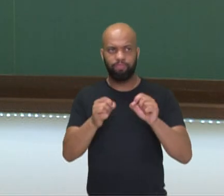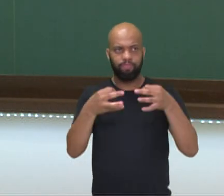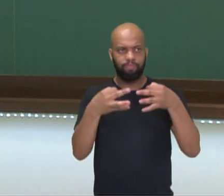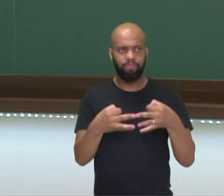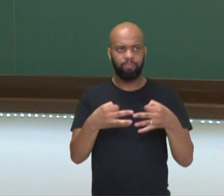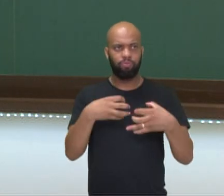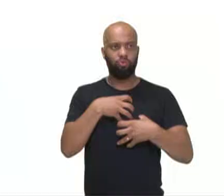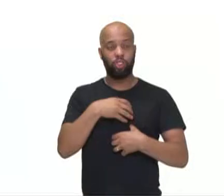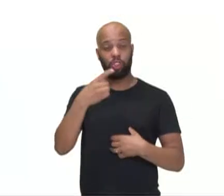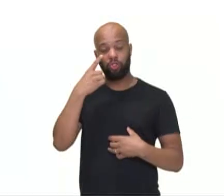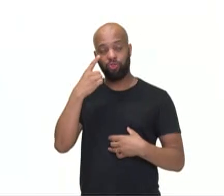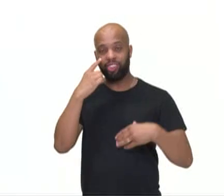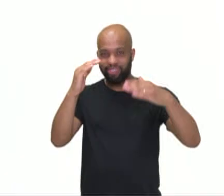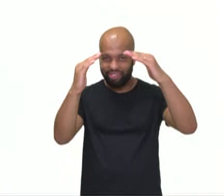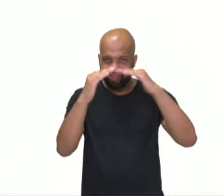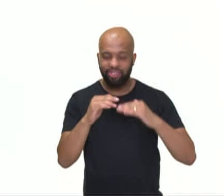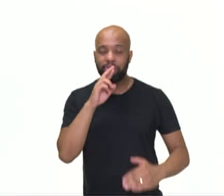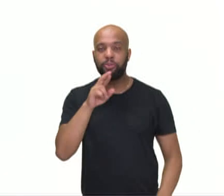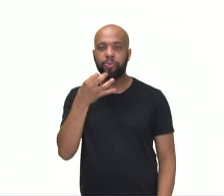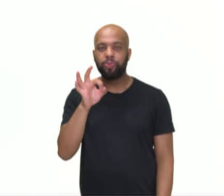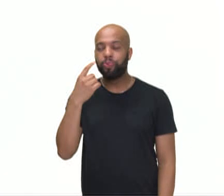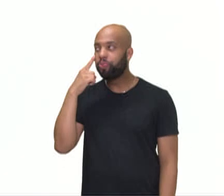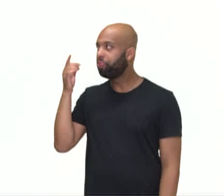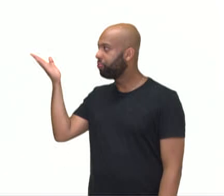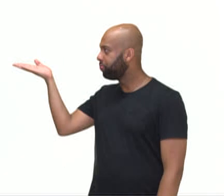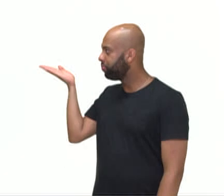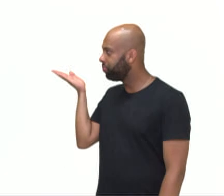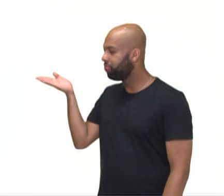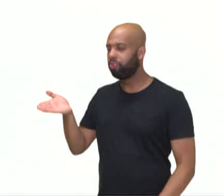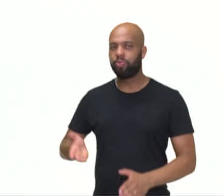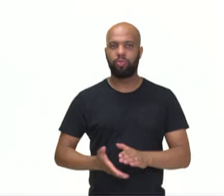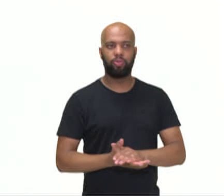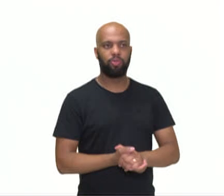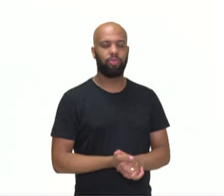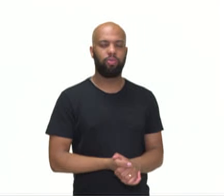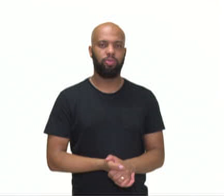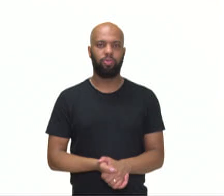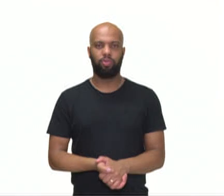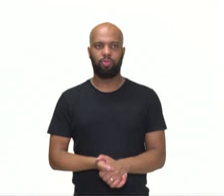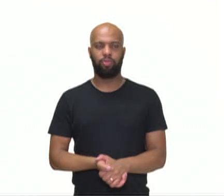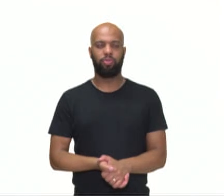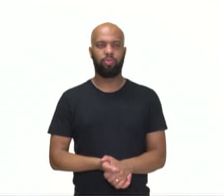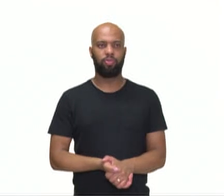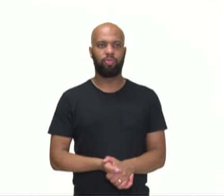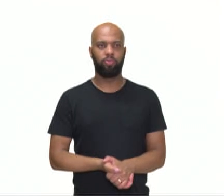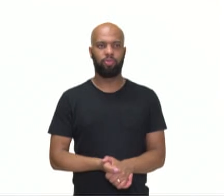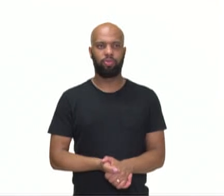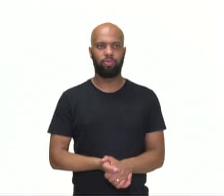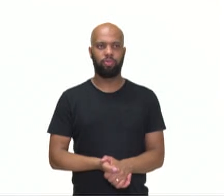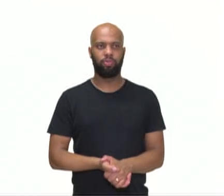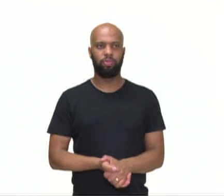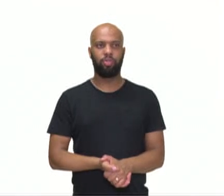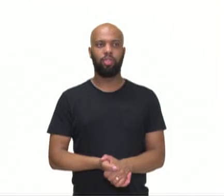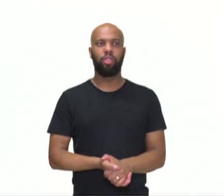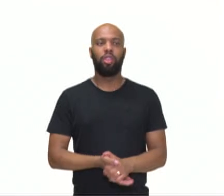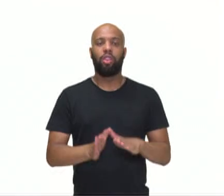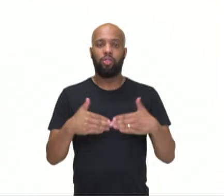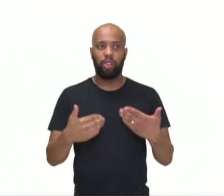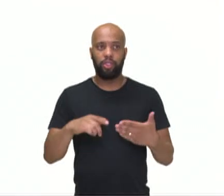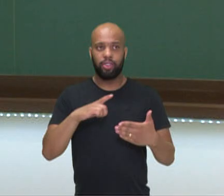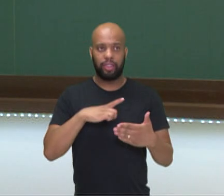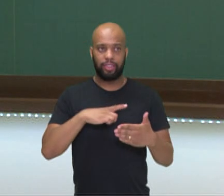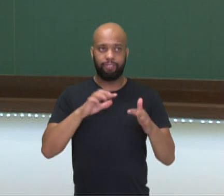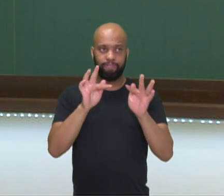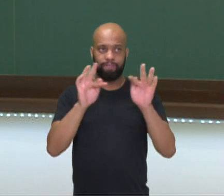ficará como They like to swim, lie in the sun and go camping. Na frase